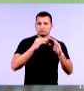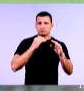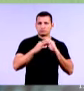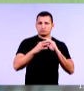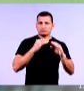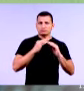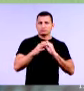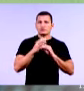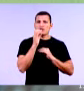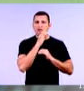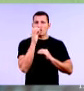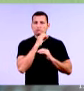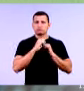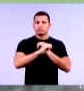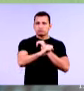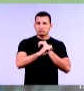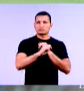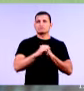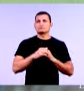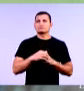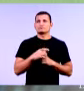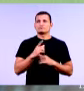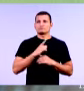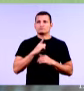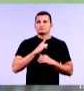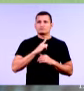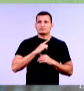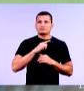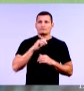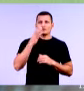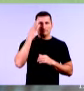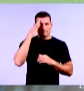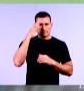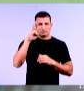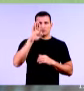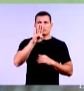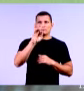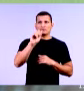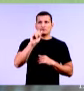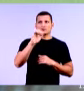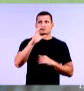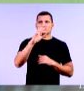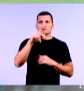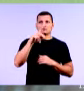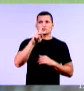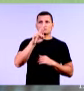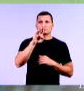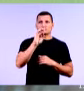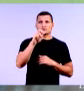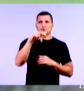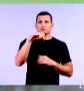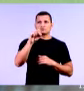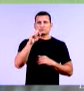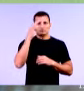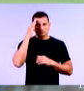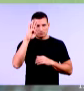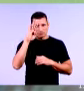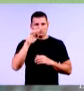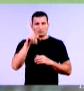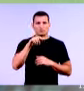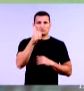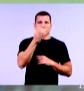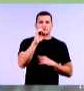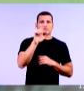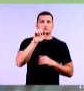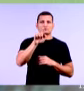Então, aqui nós temos o backbone principal da RNP, que é um backbone de 10 gigabits por segundo, né?